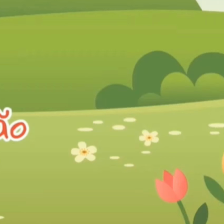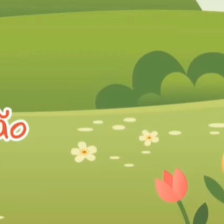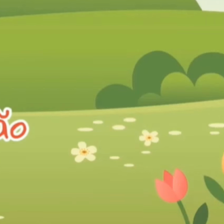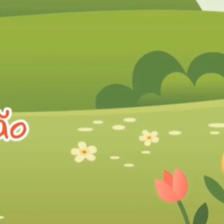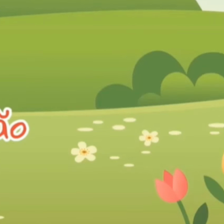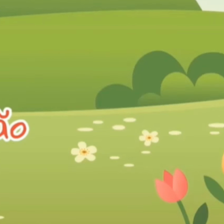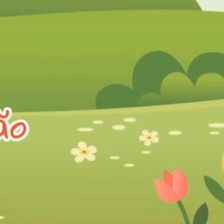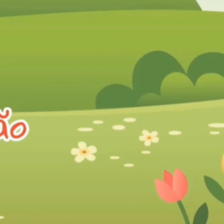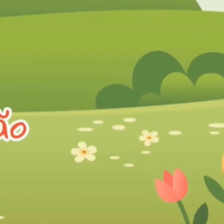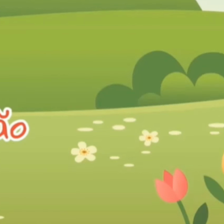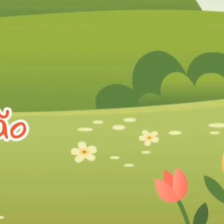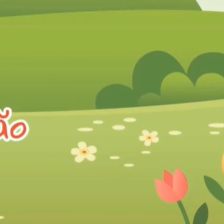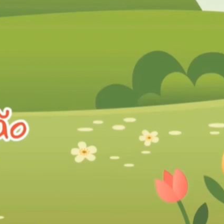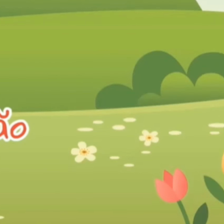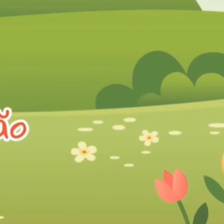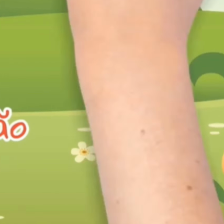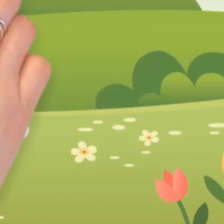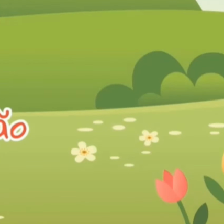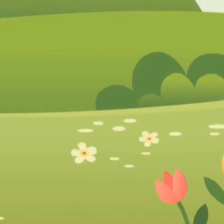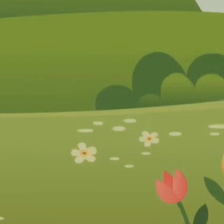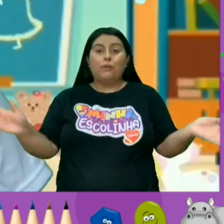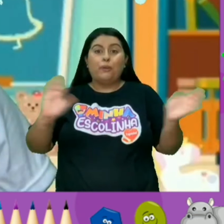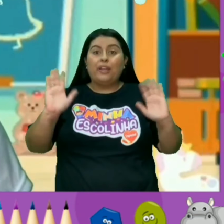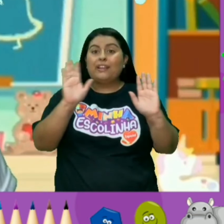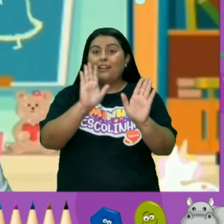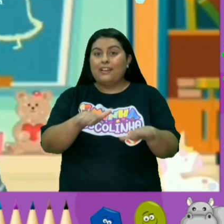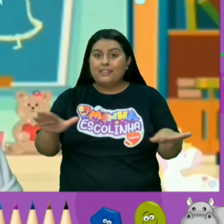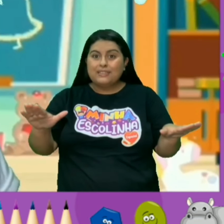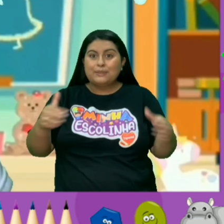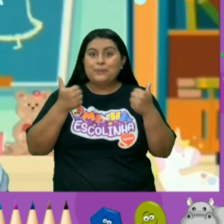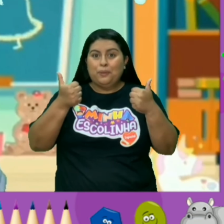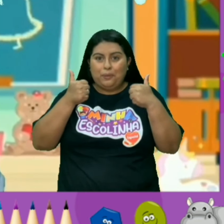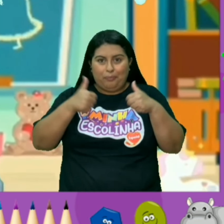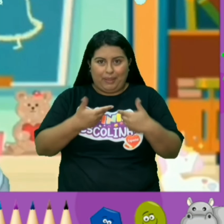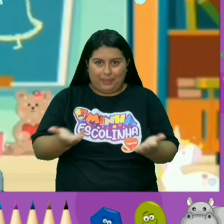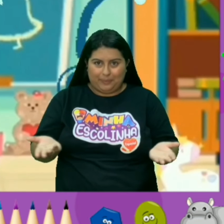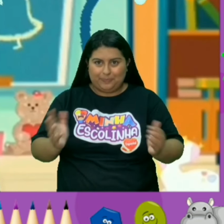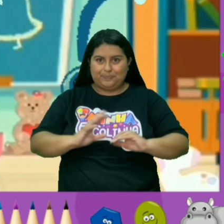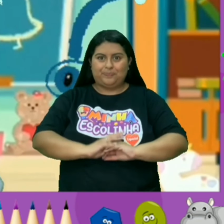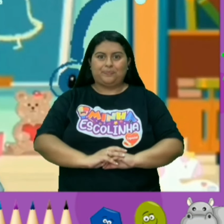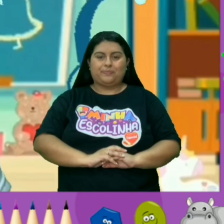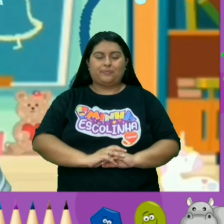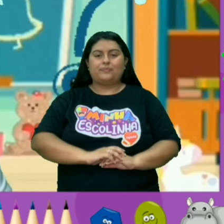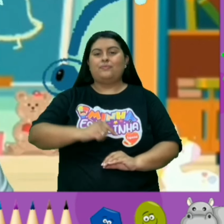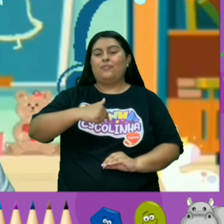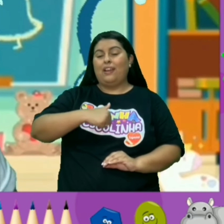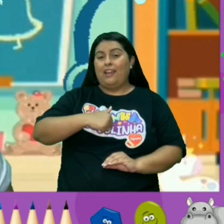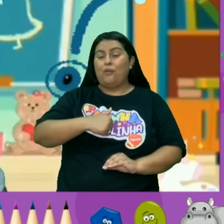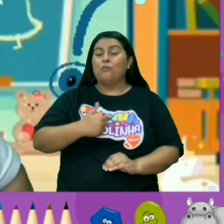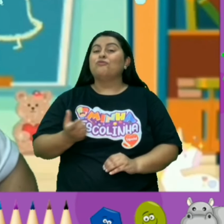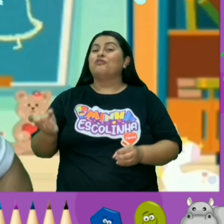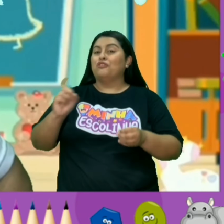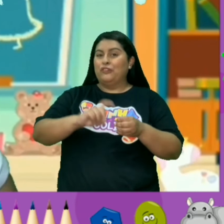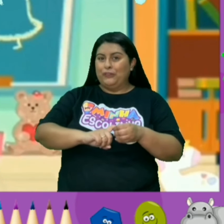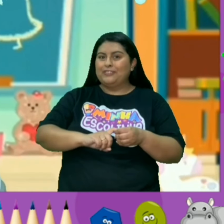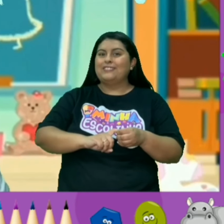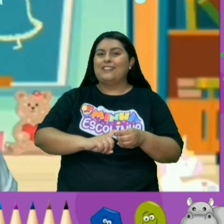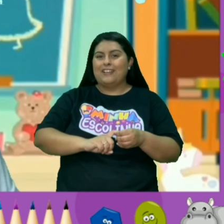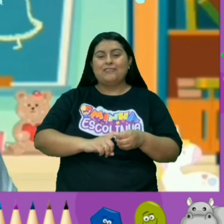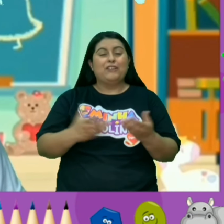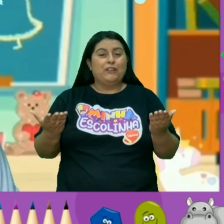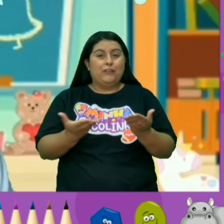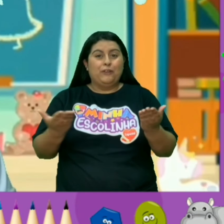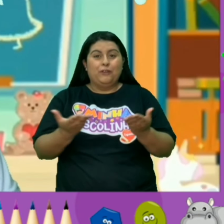frase educação diversão e inclusão Olá crianças tudo bem com vocês a para